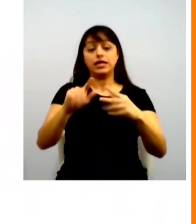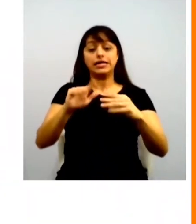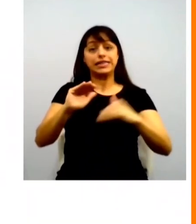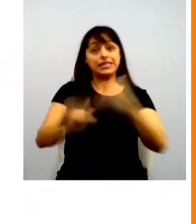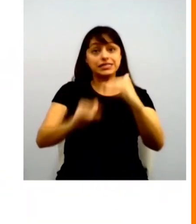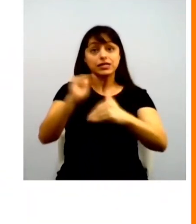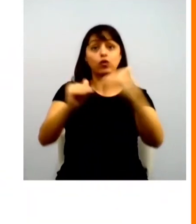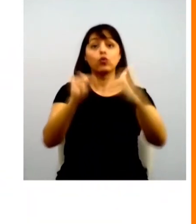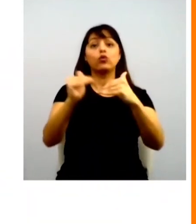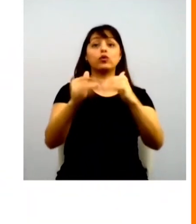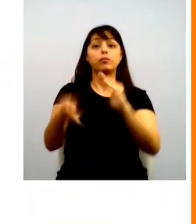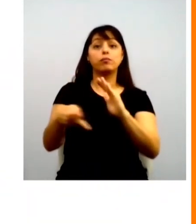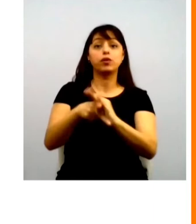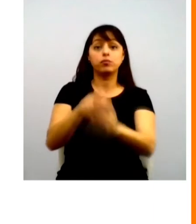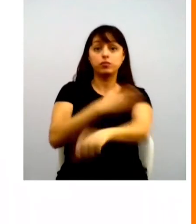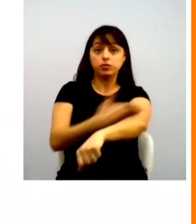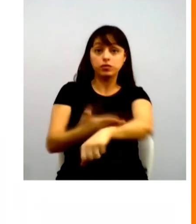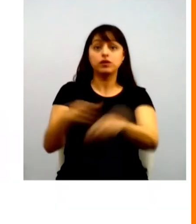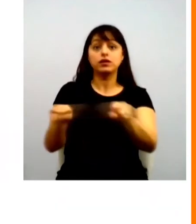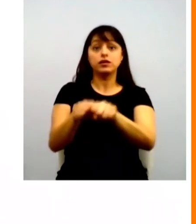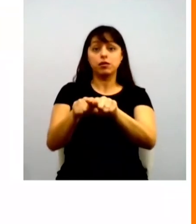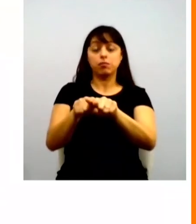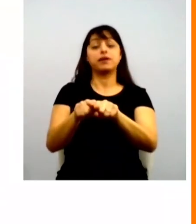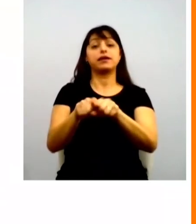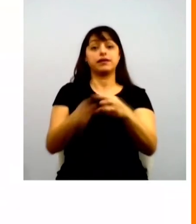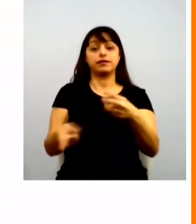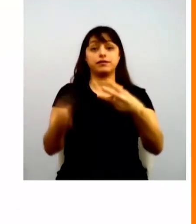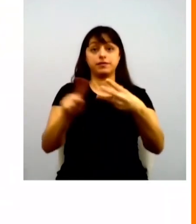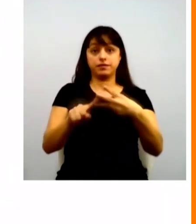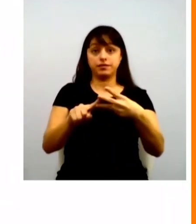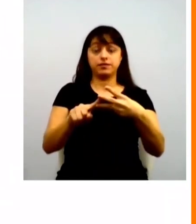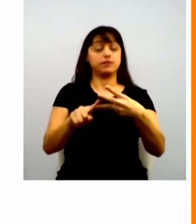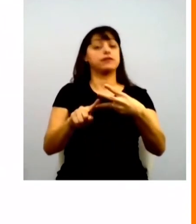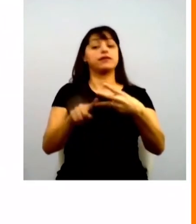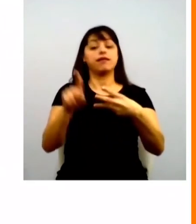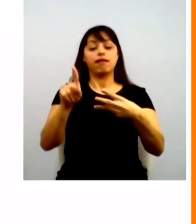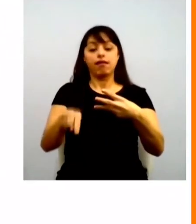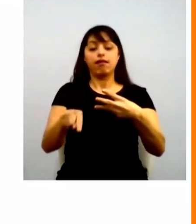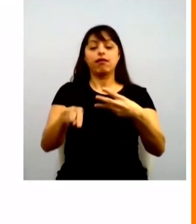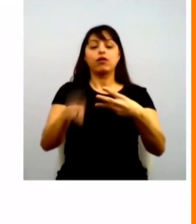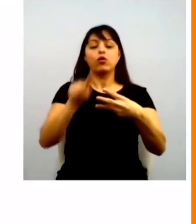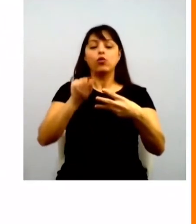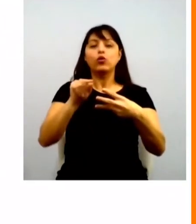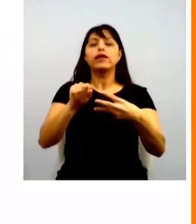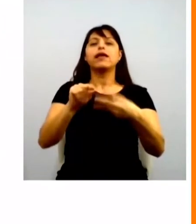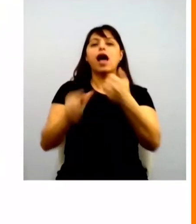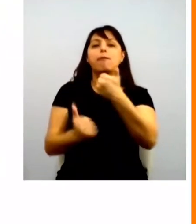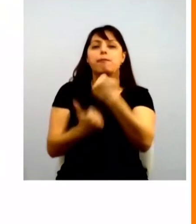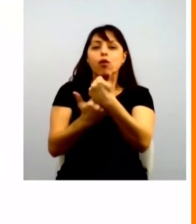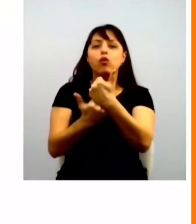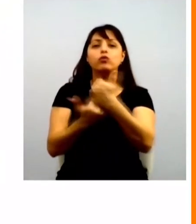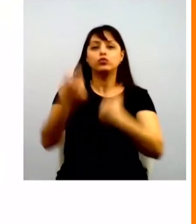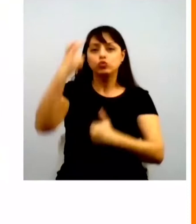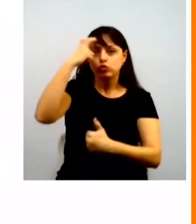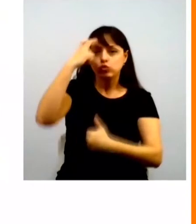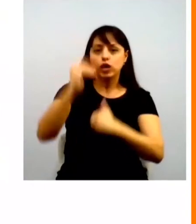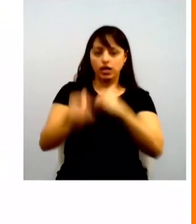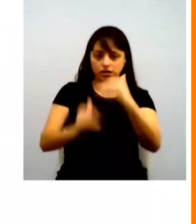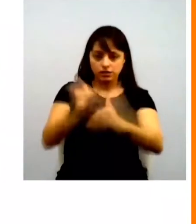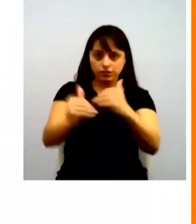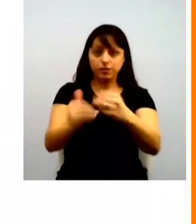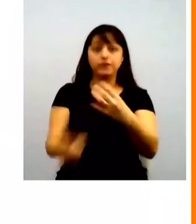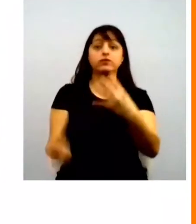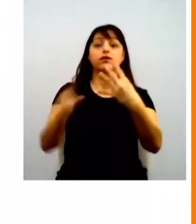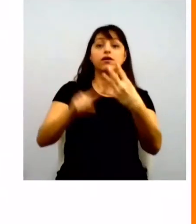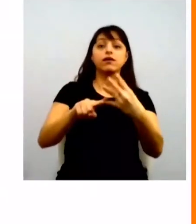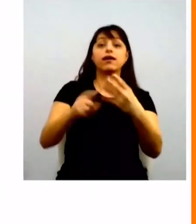decidem o Desenvolução, e a cultura como generación de capacidades. Vamos analizarlas estas com um pouco mais de detalhe.